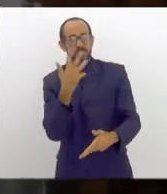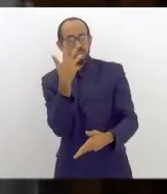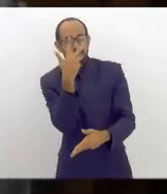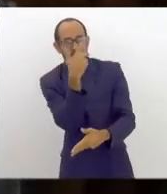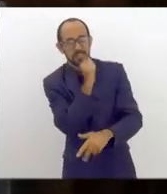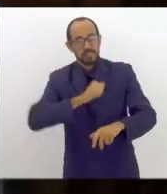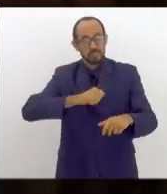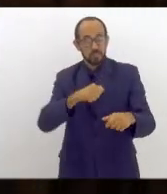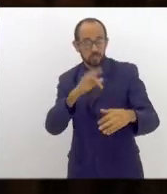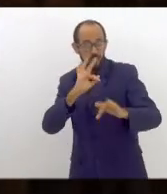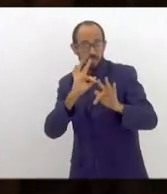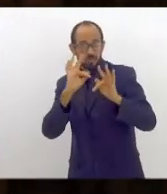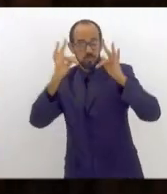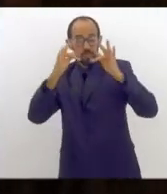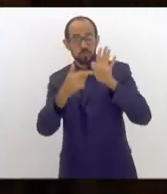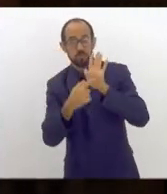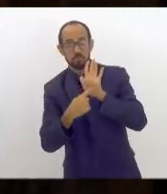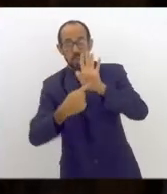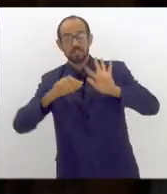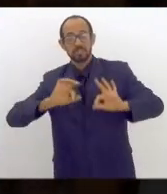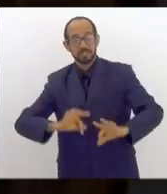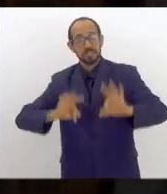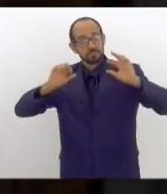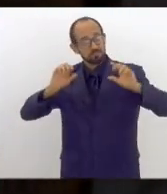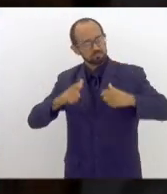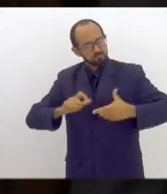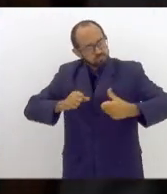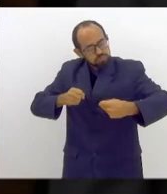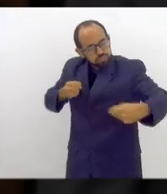e o tempo todo Esperança